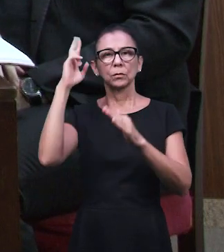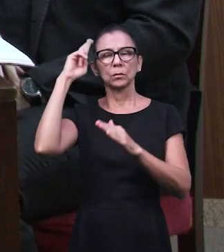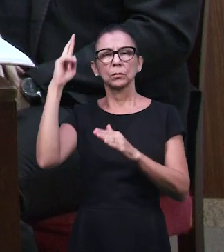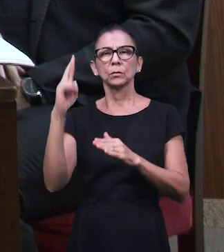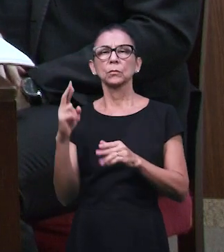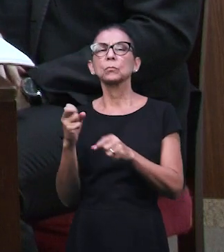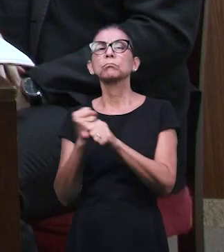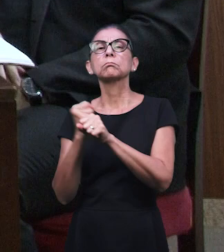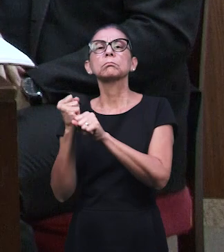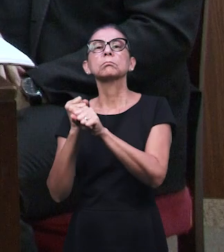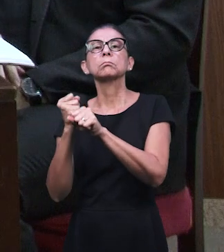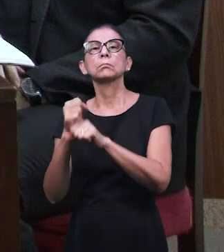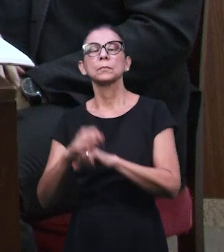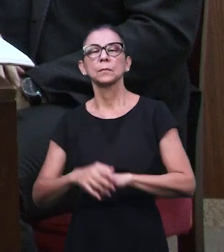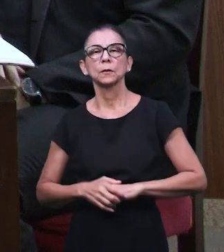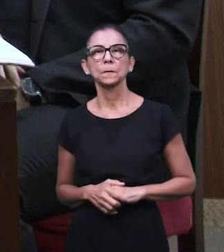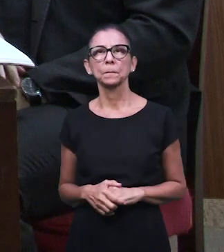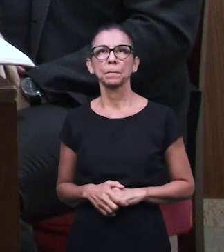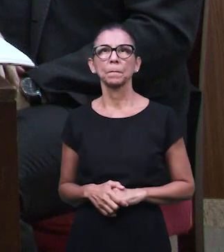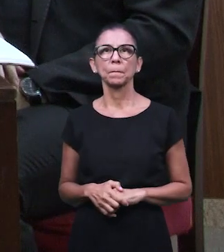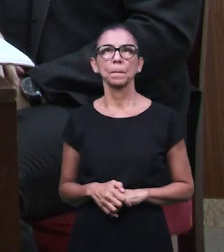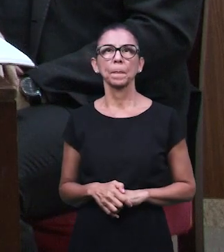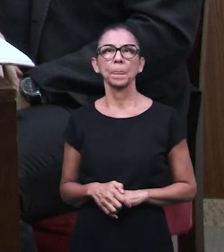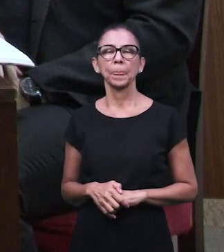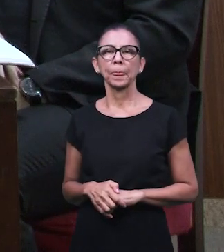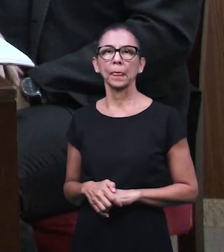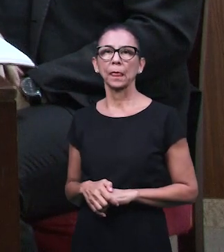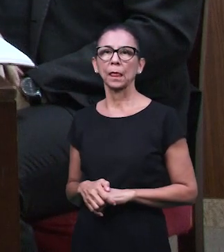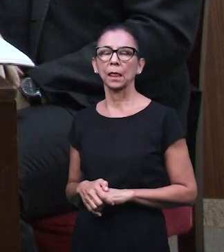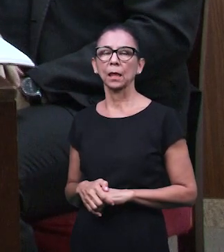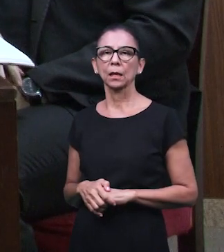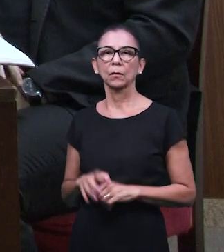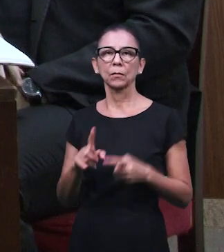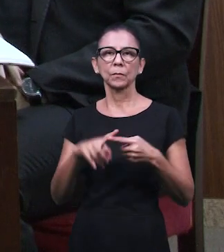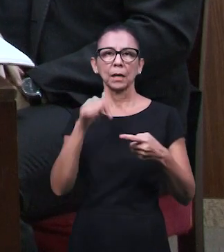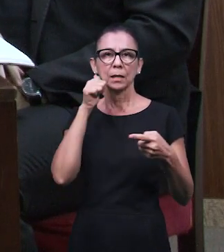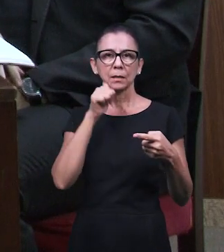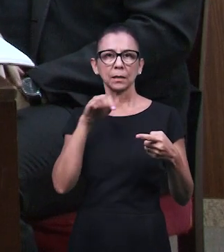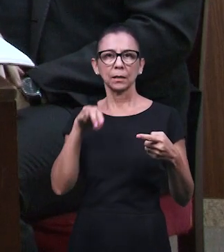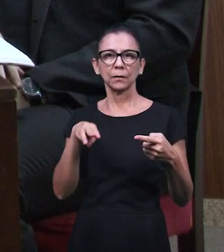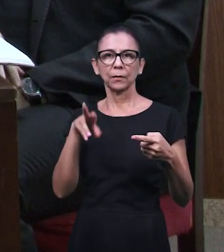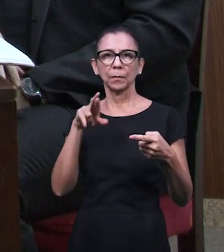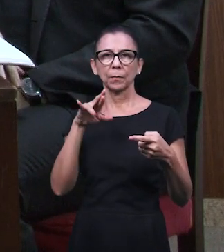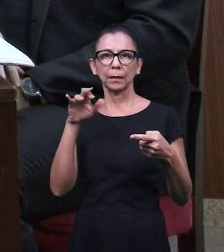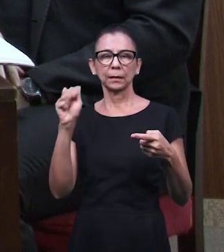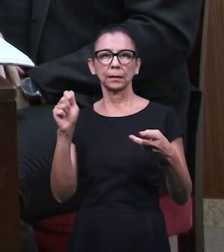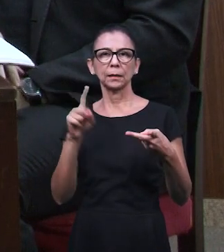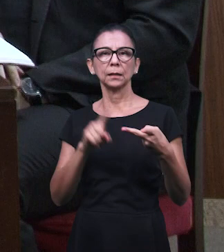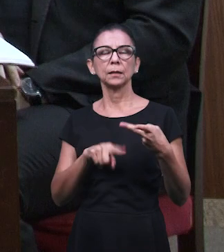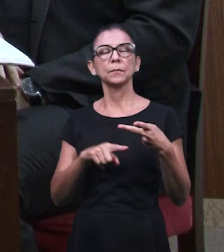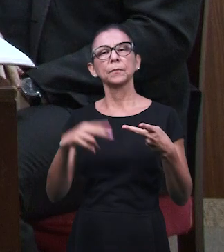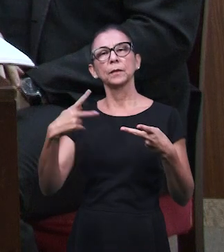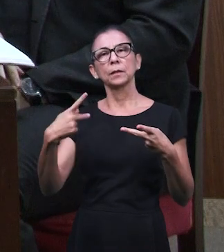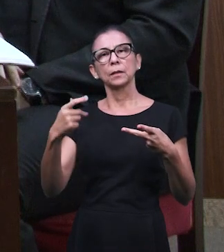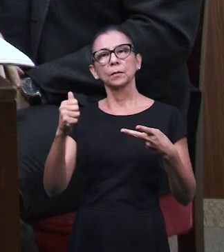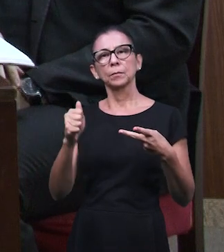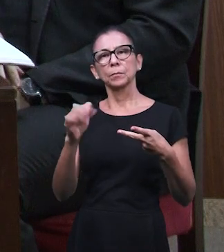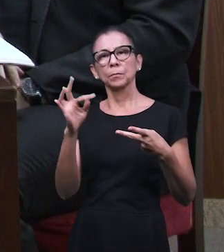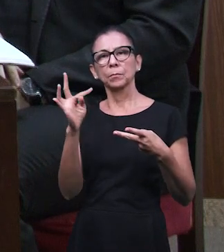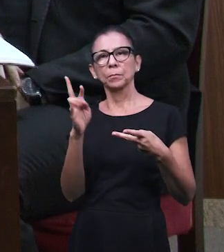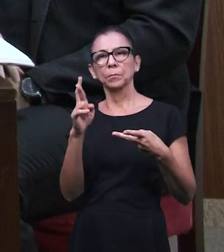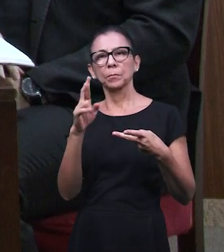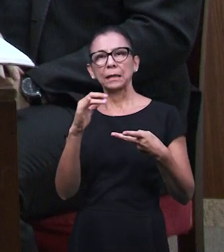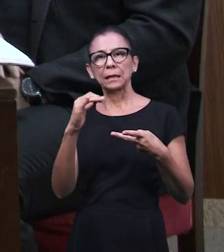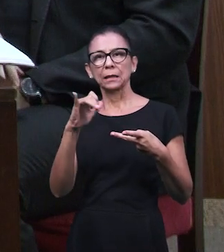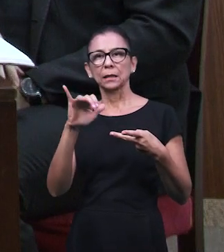Pilar, Paraíba, e a senhora Patrícia Vilena, de Macapá, Amapá, membro da nossa igreja